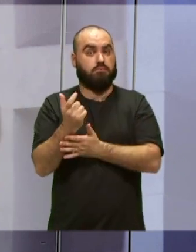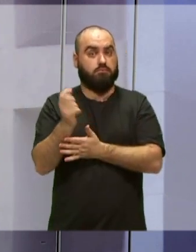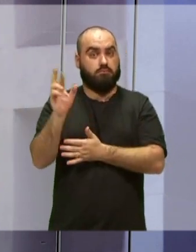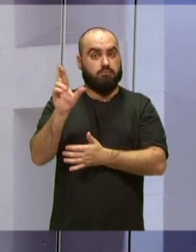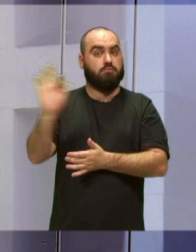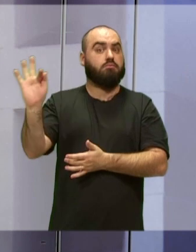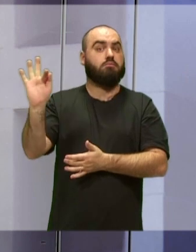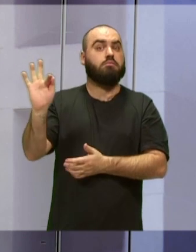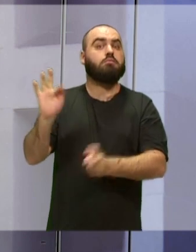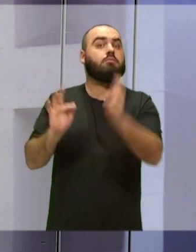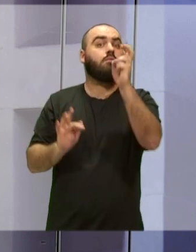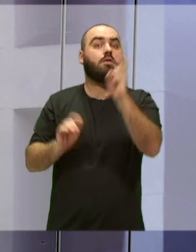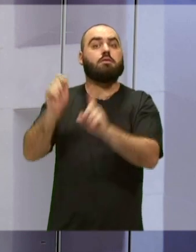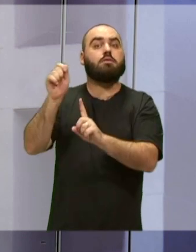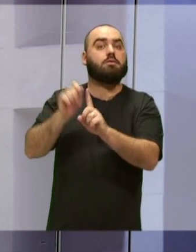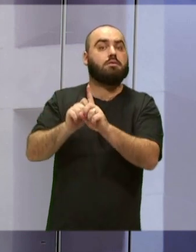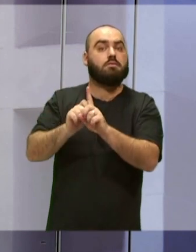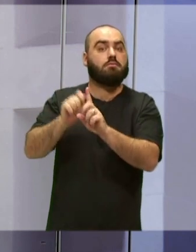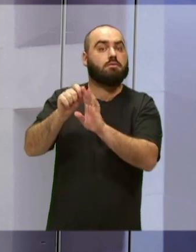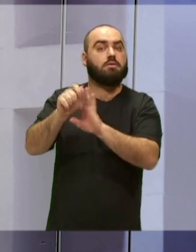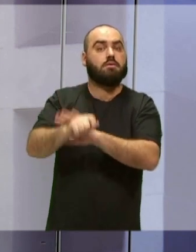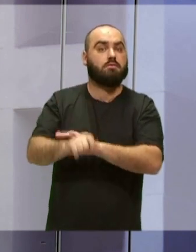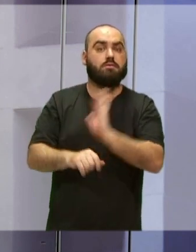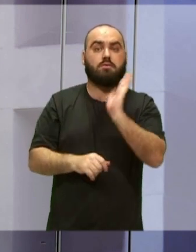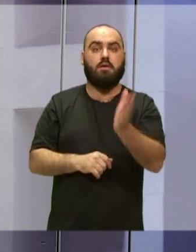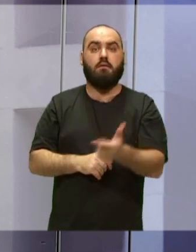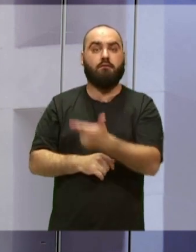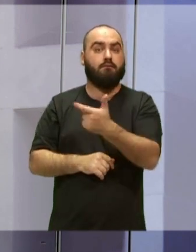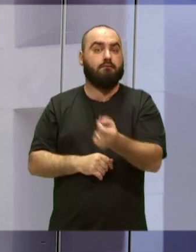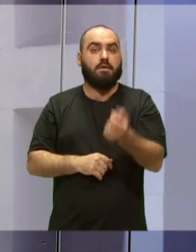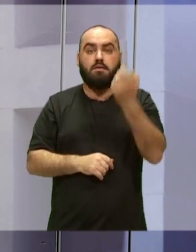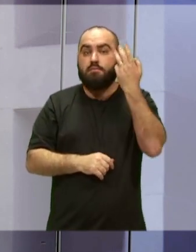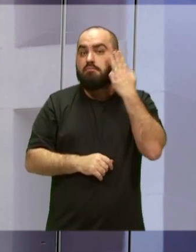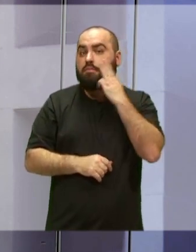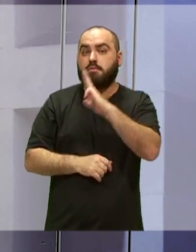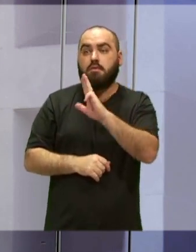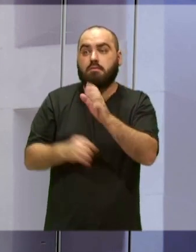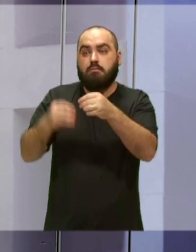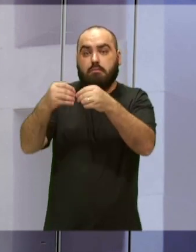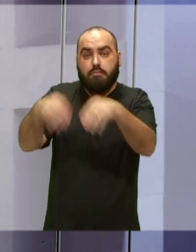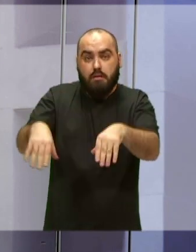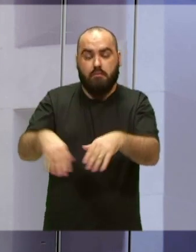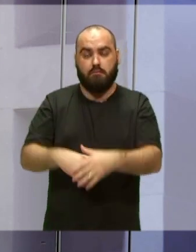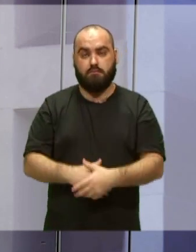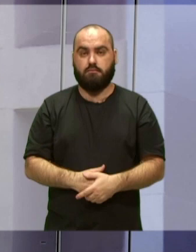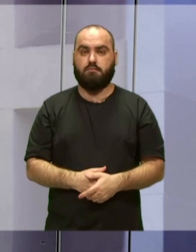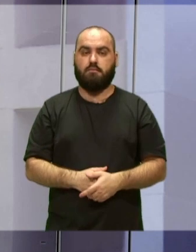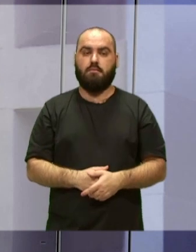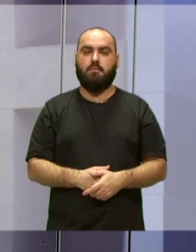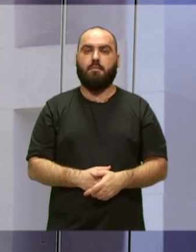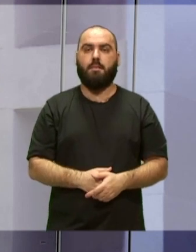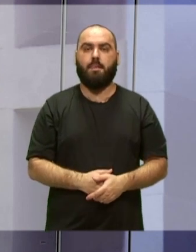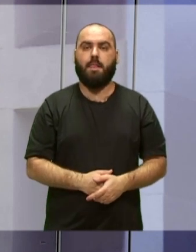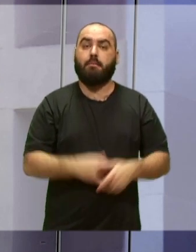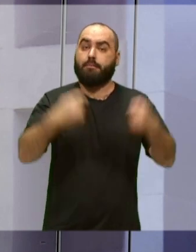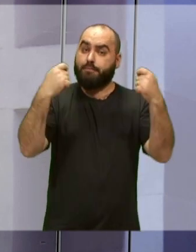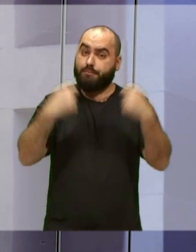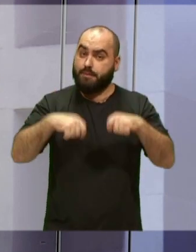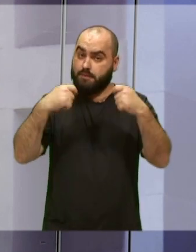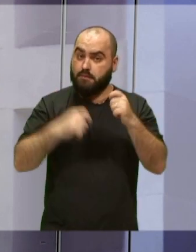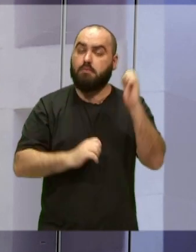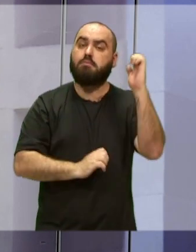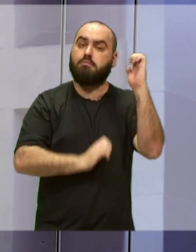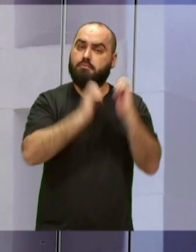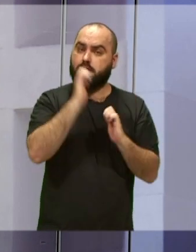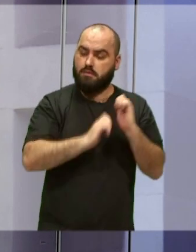vai dar 5 meses 5 x 4 20 milhões só de prejuízo então tem tem que ser uma empresa que